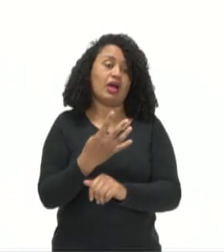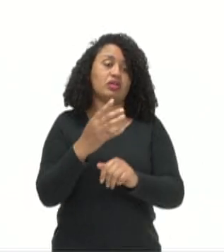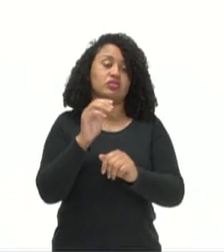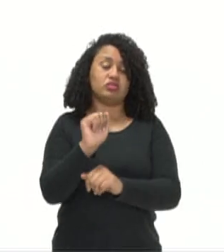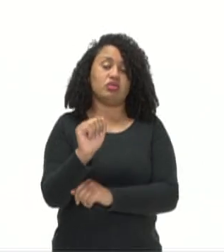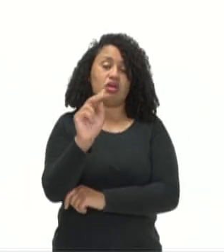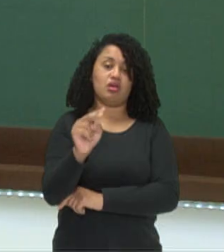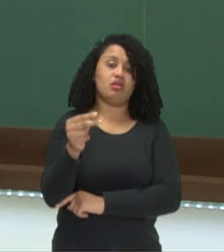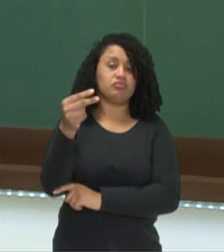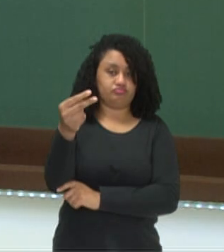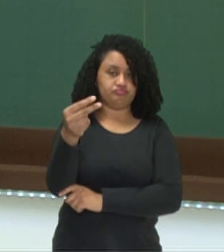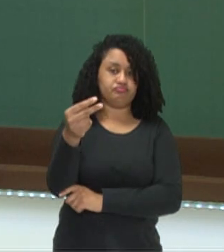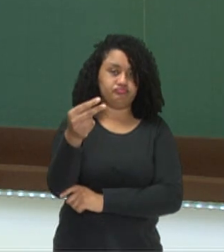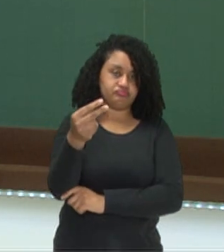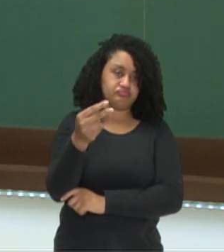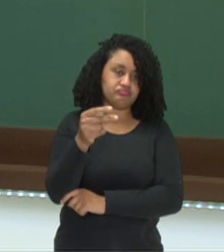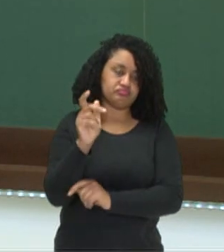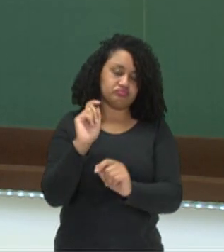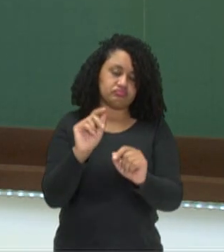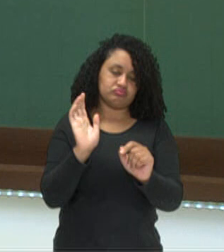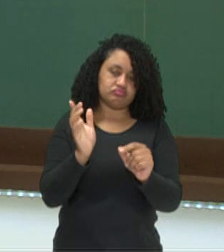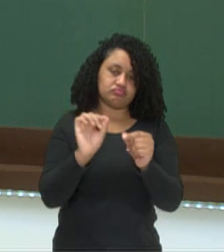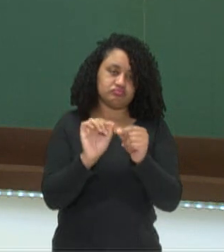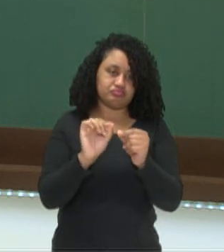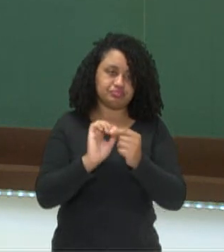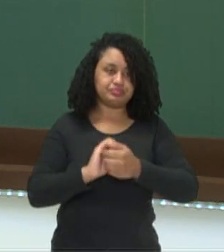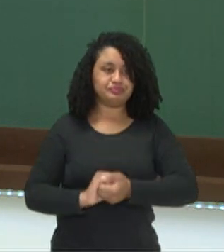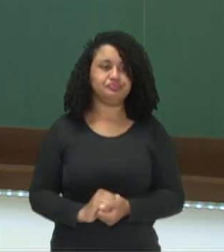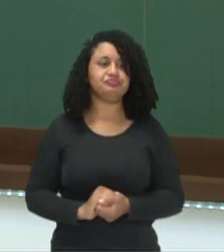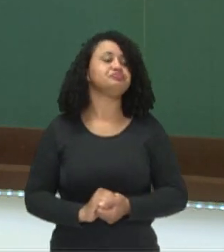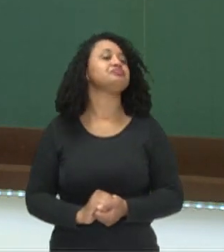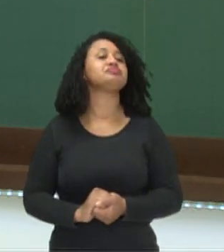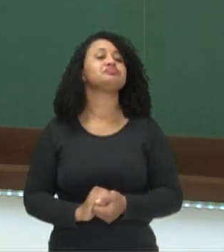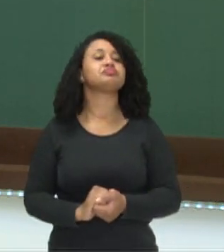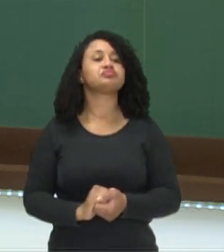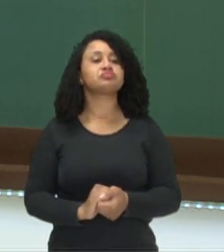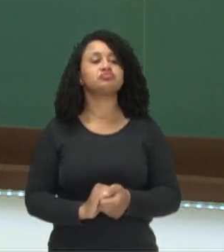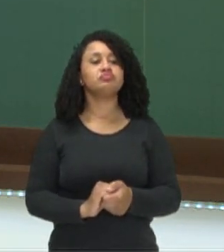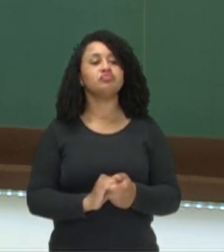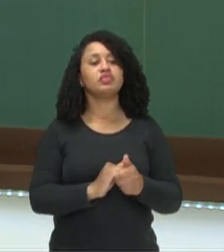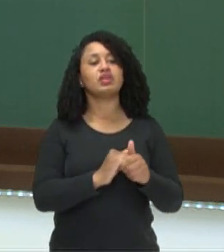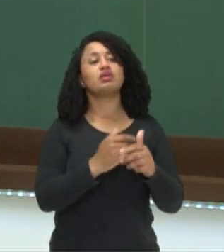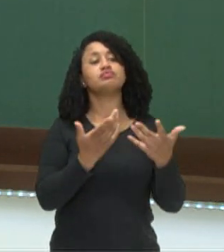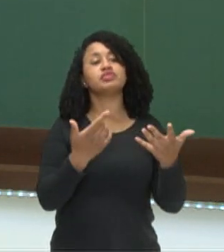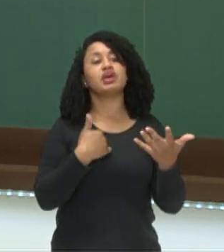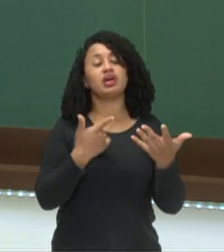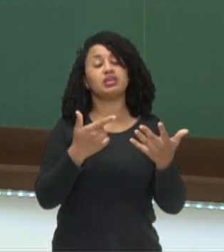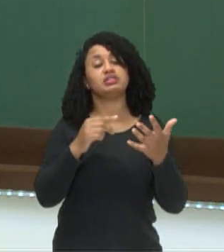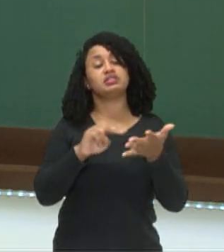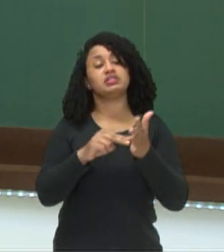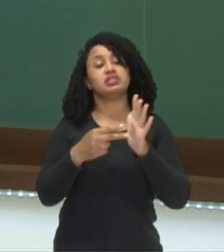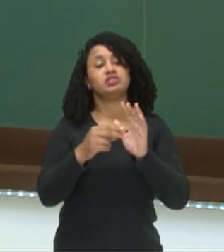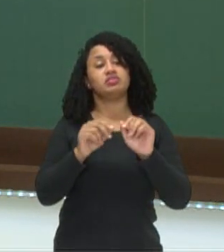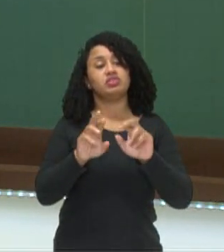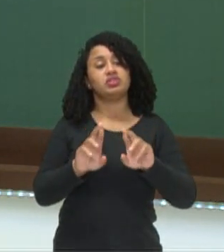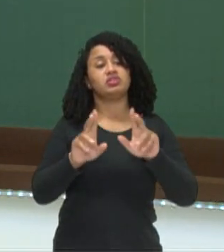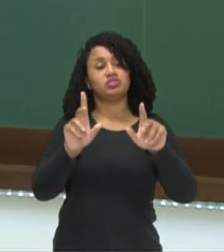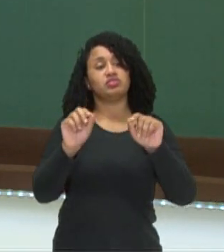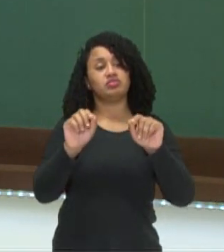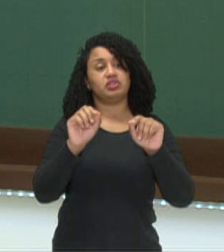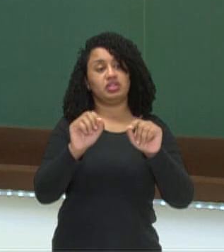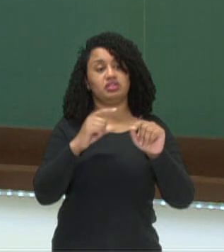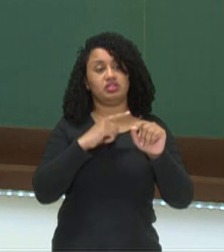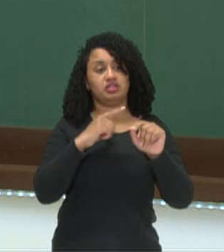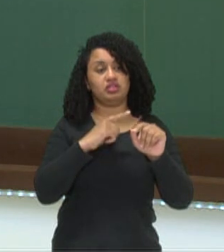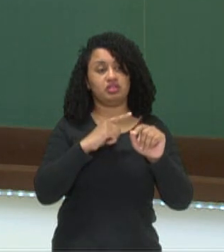2 vezes 2, 4, a vezes a ao quadrado. Isso aqui nada mais é, gente, do que a diferença de dois quadrados,